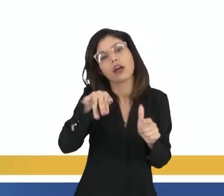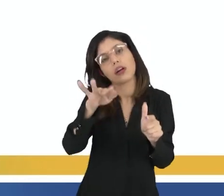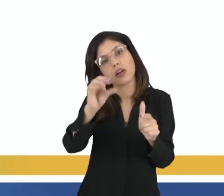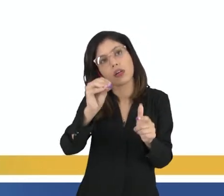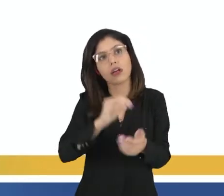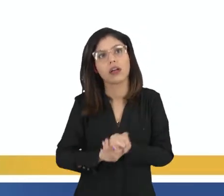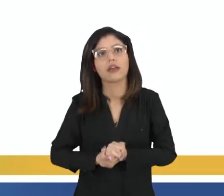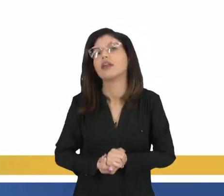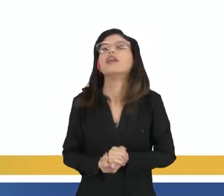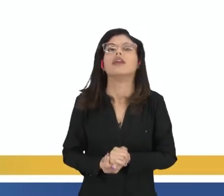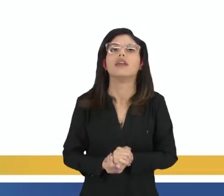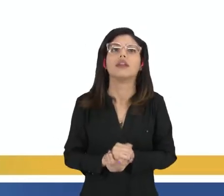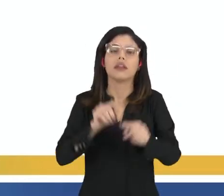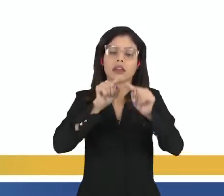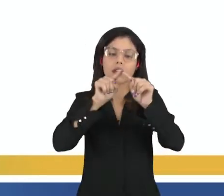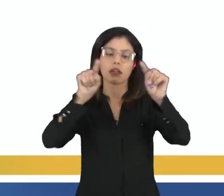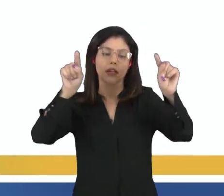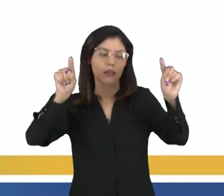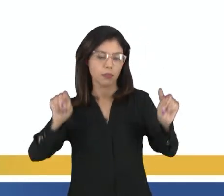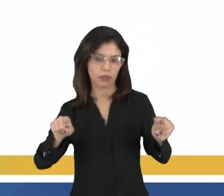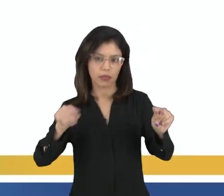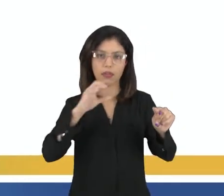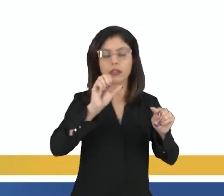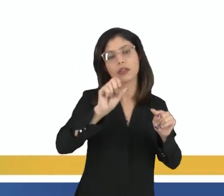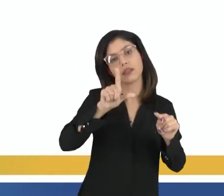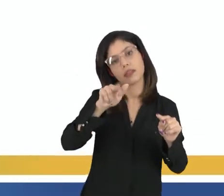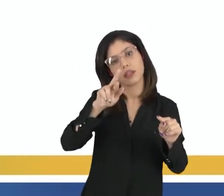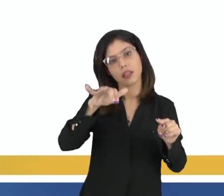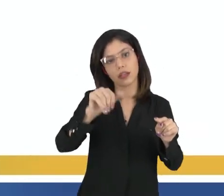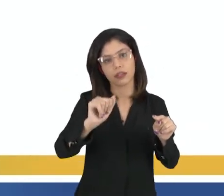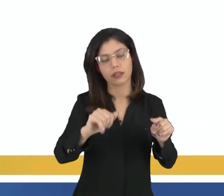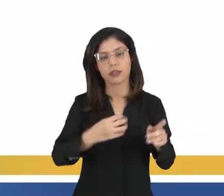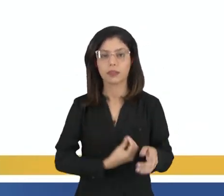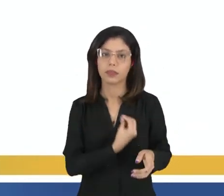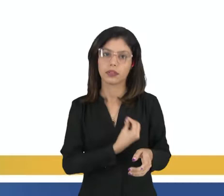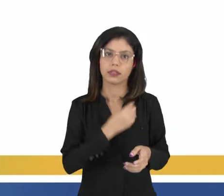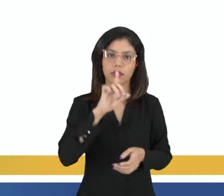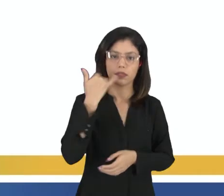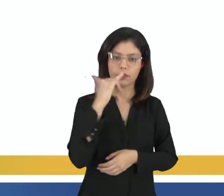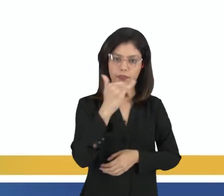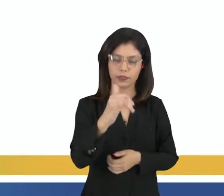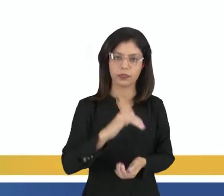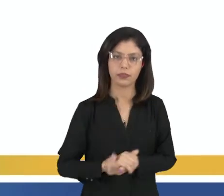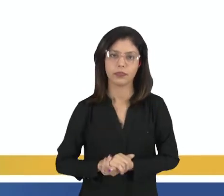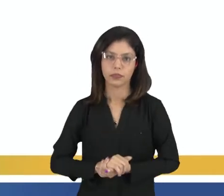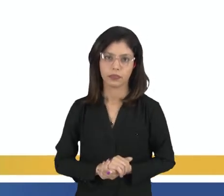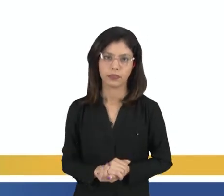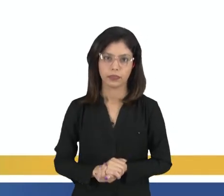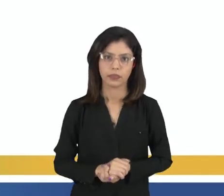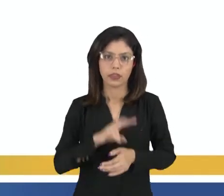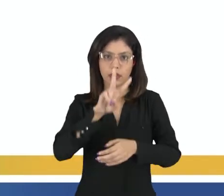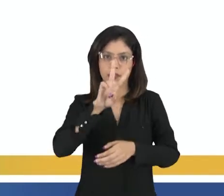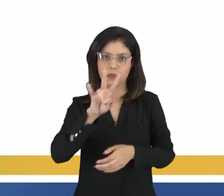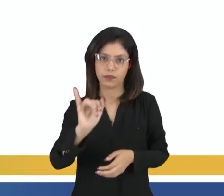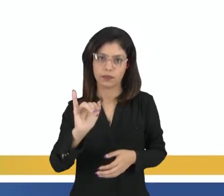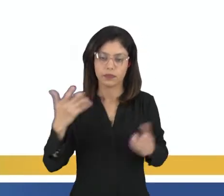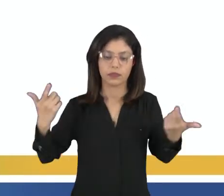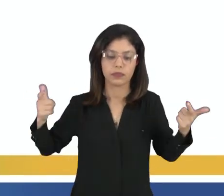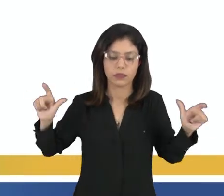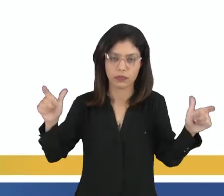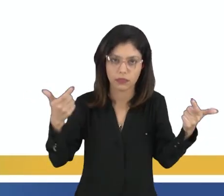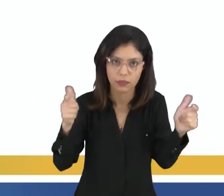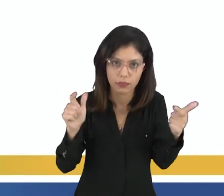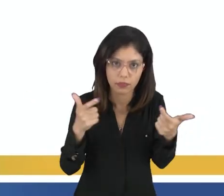de cátions, a ponte salina, que é onde a gente tem presente o eletrólito, ele vai compensar